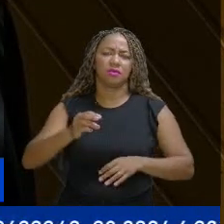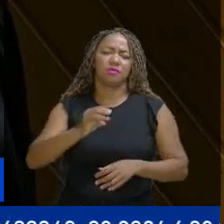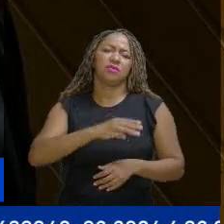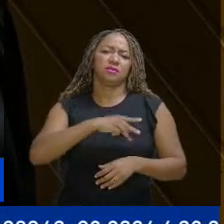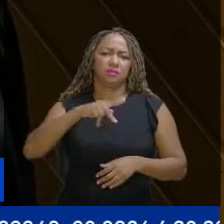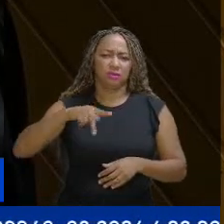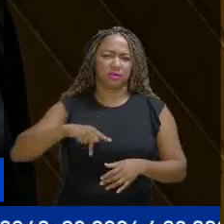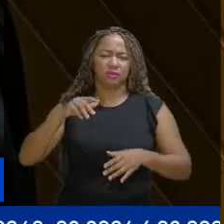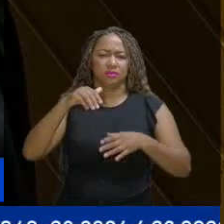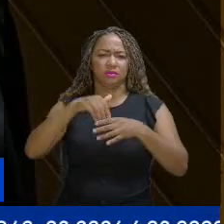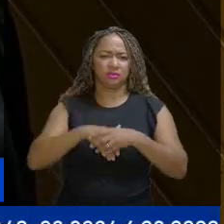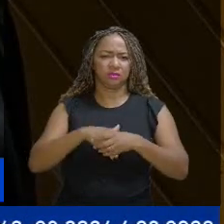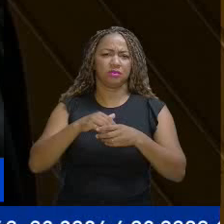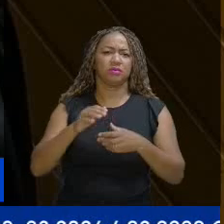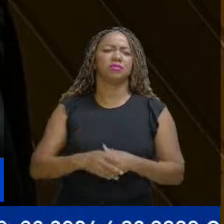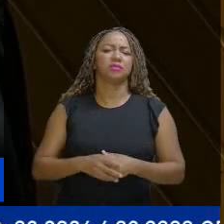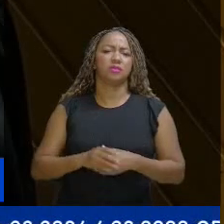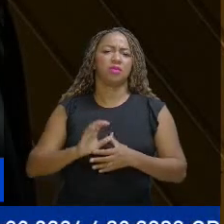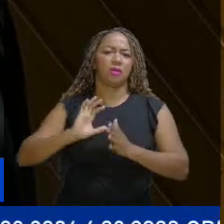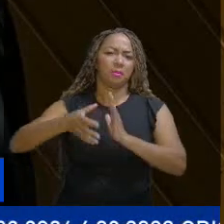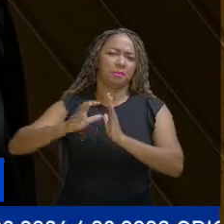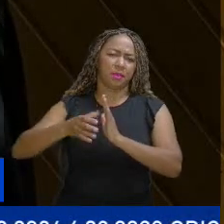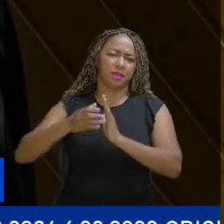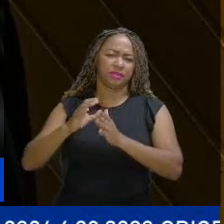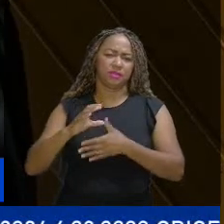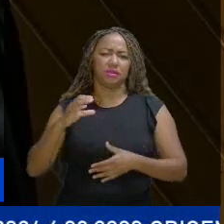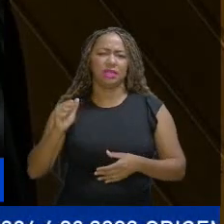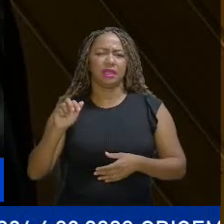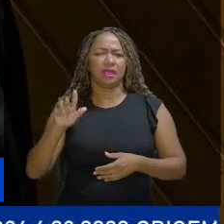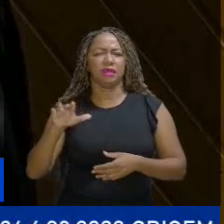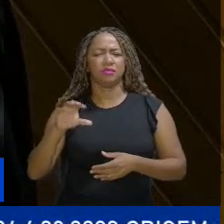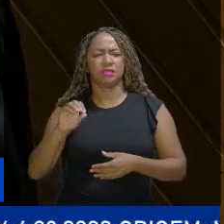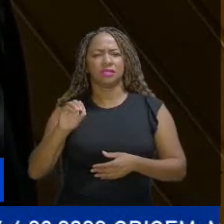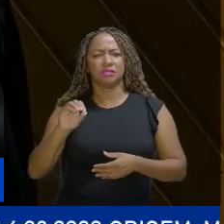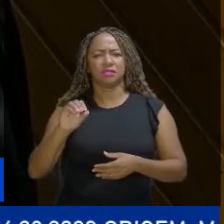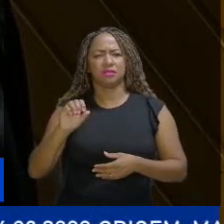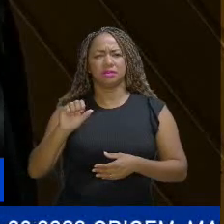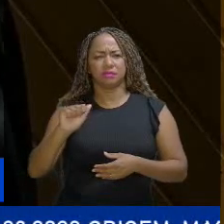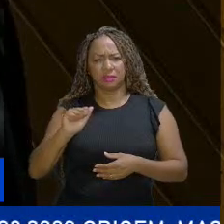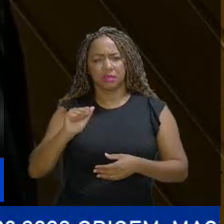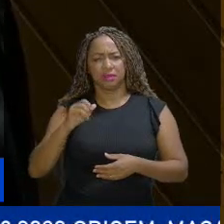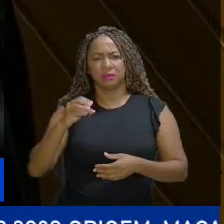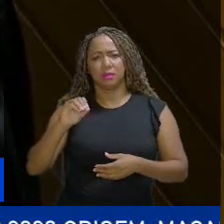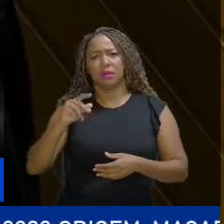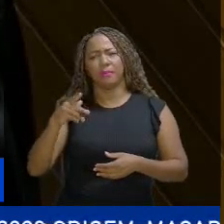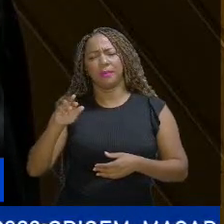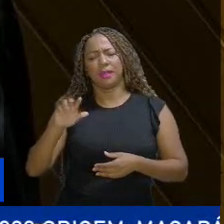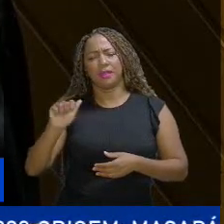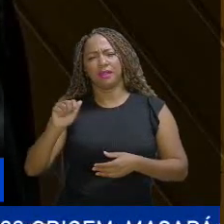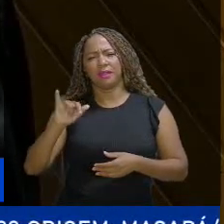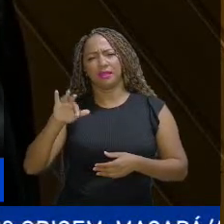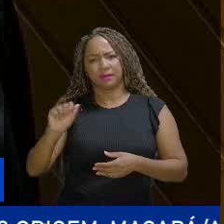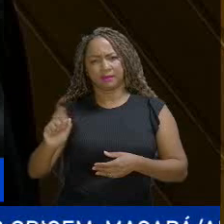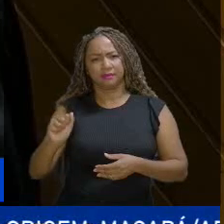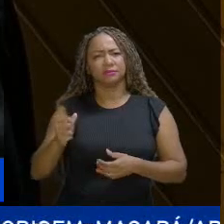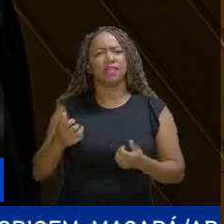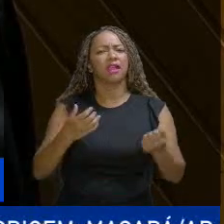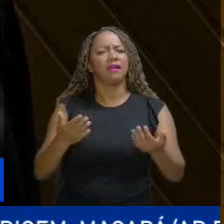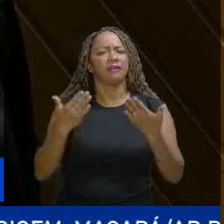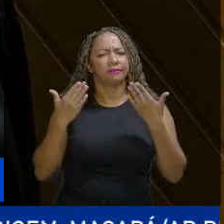pelo Ministério Público Eleitoral em face do Partido da Causa Operária. A questão em discussão consiste em avaliar a procedência